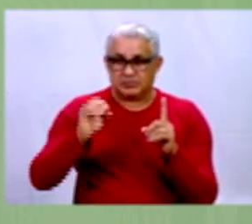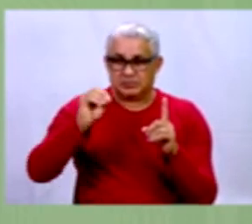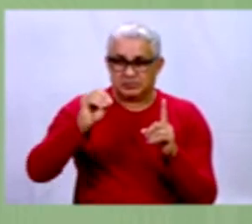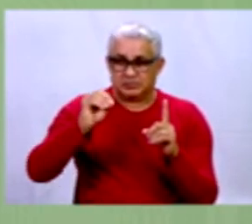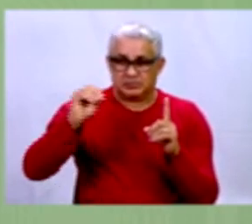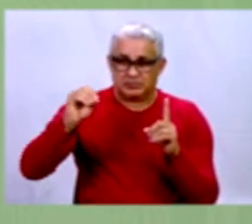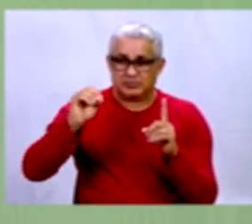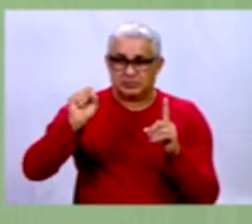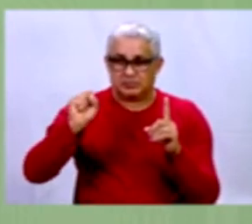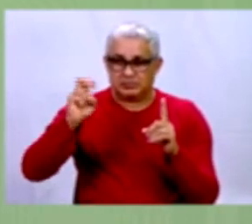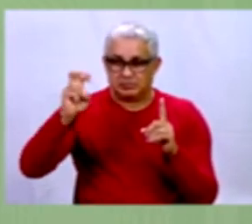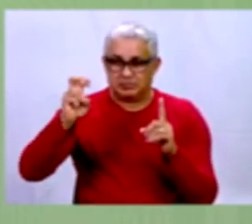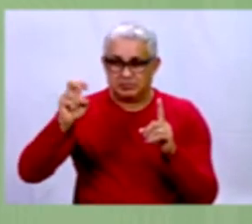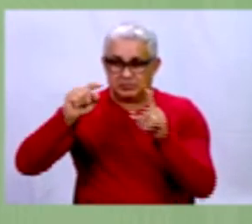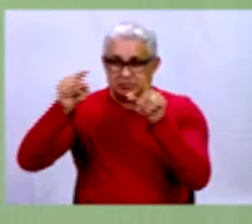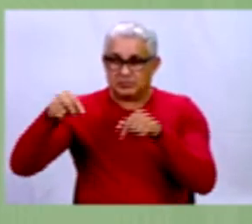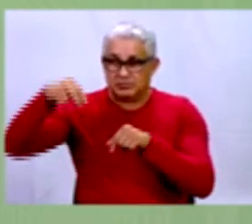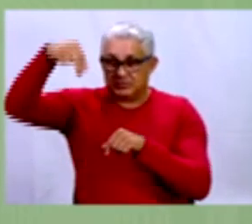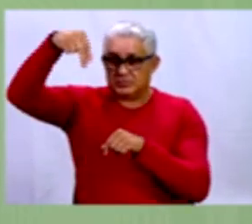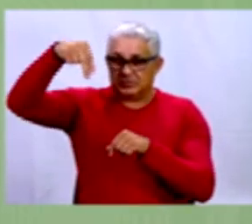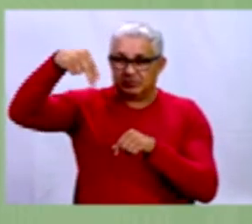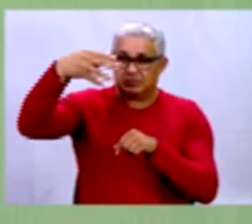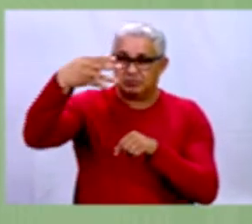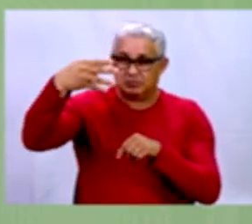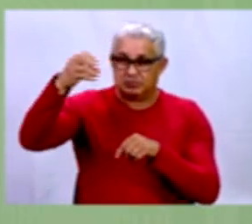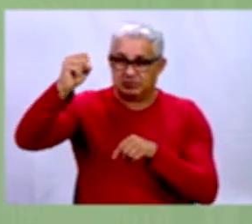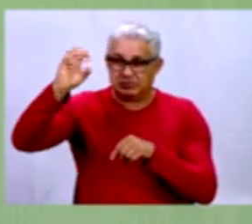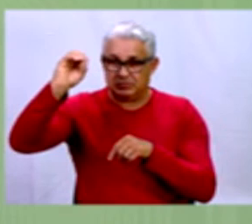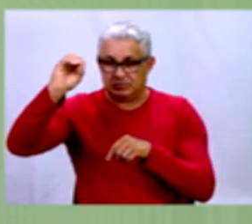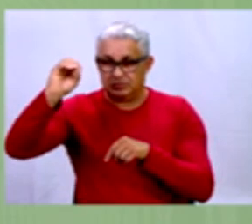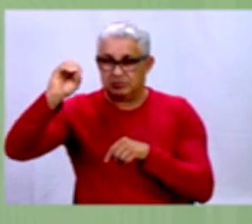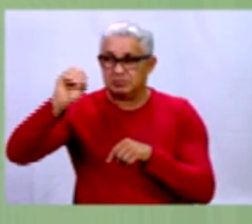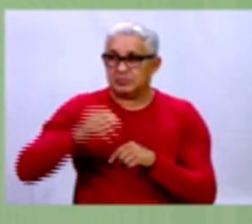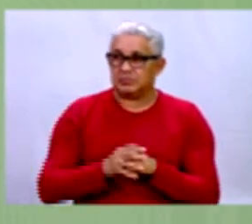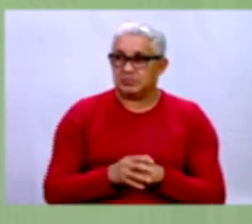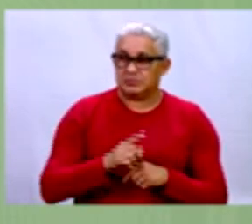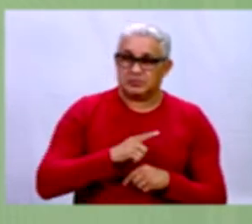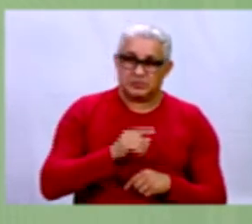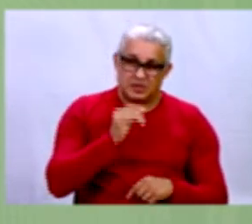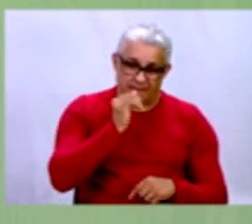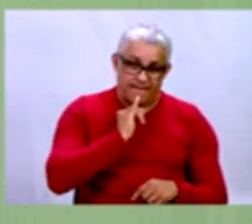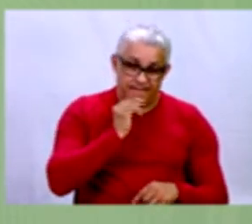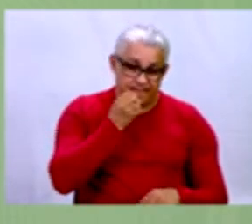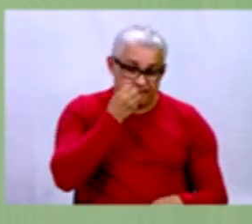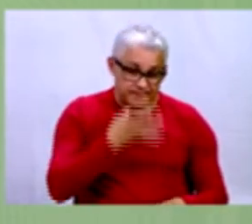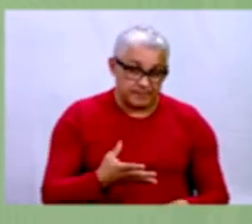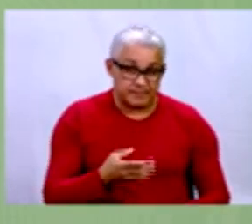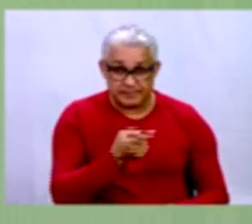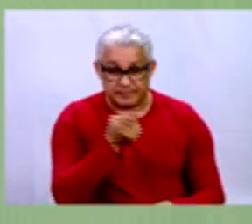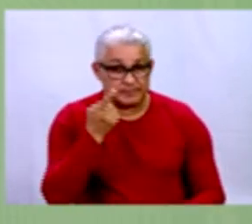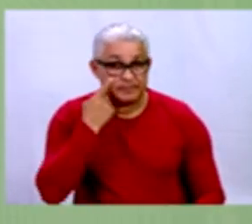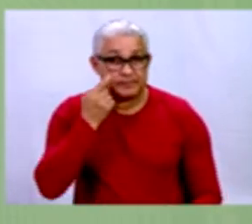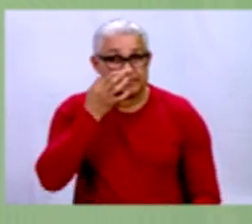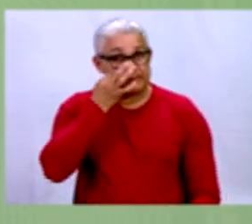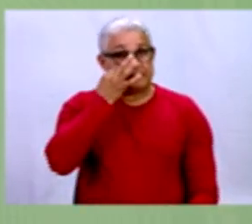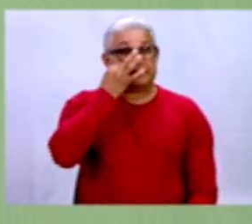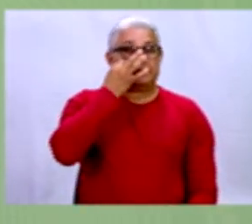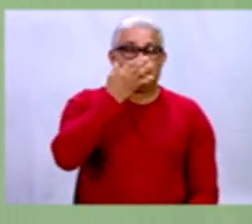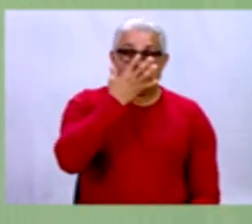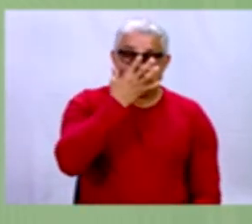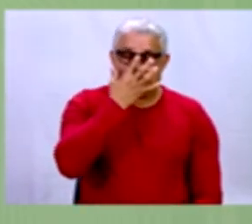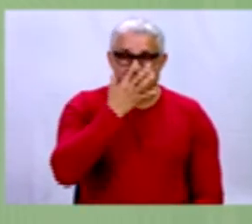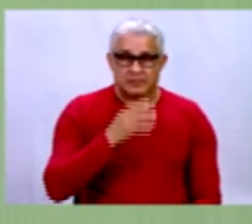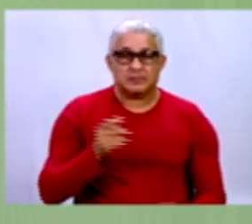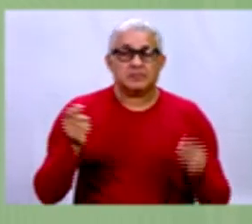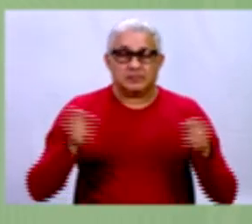0,085. Elevado a N. Quanto que é meu N? 480. Aqui está um bom exemplo para vocês verem que